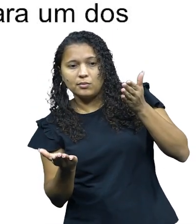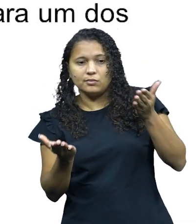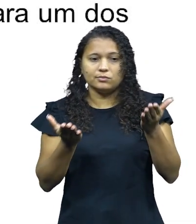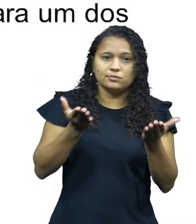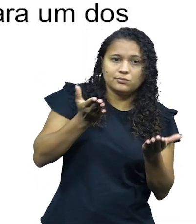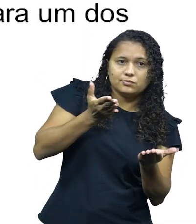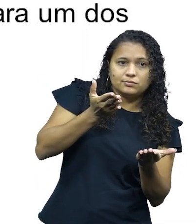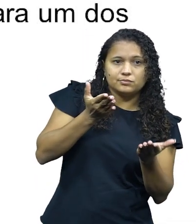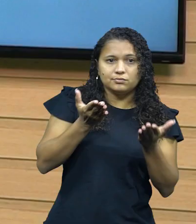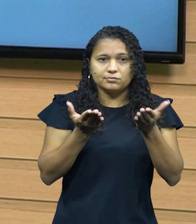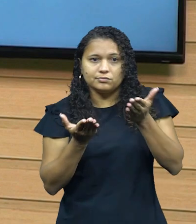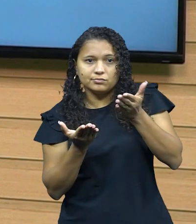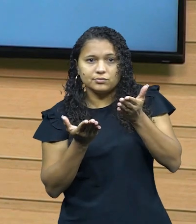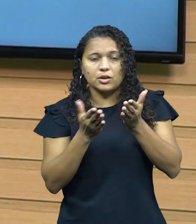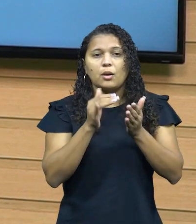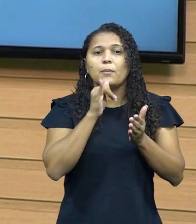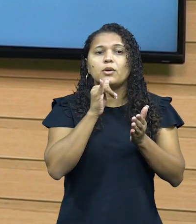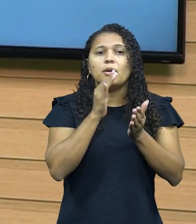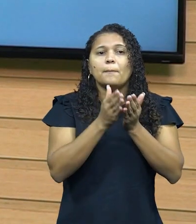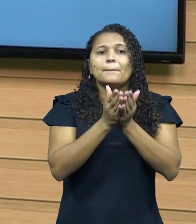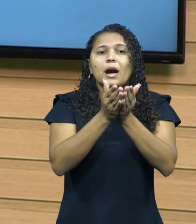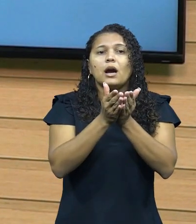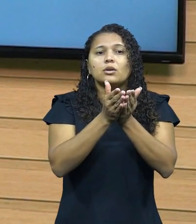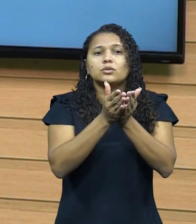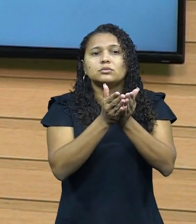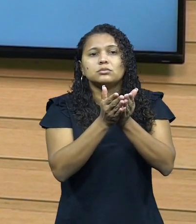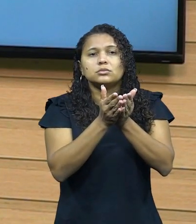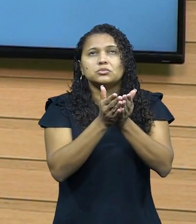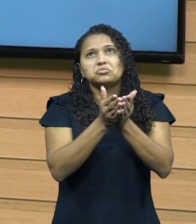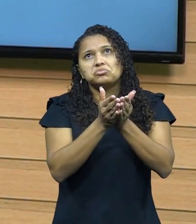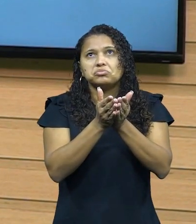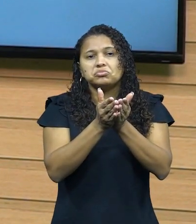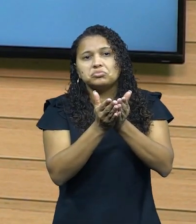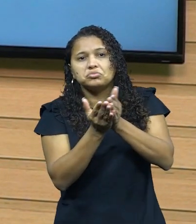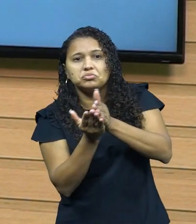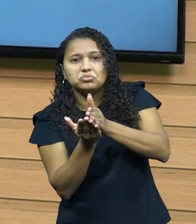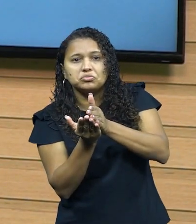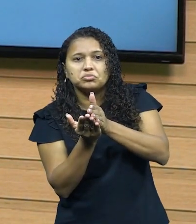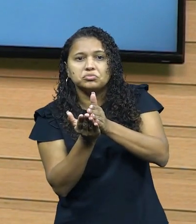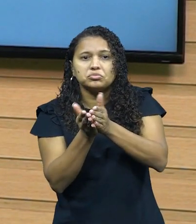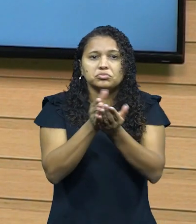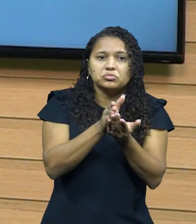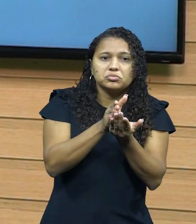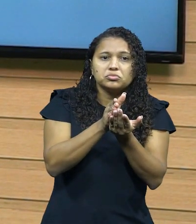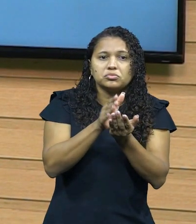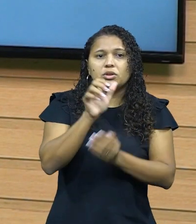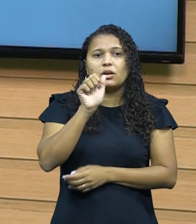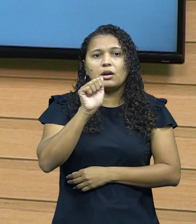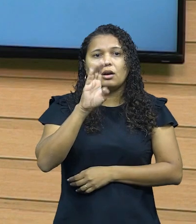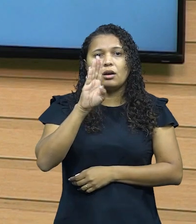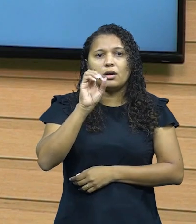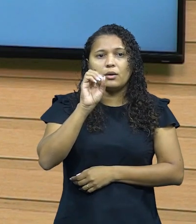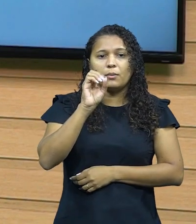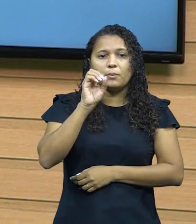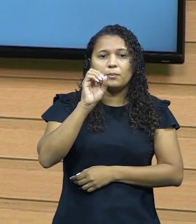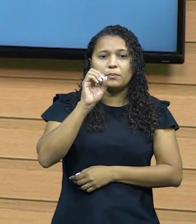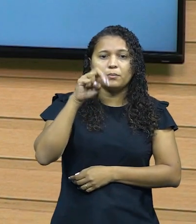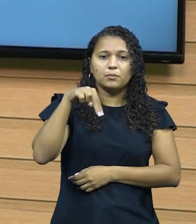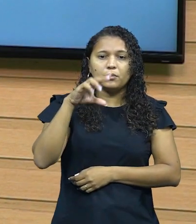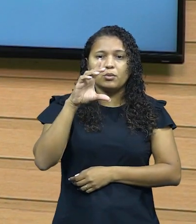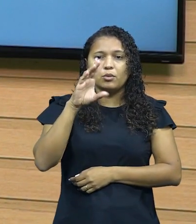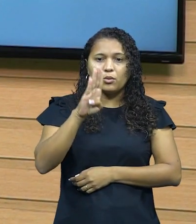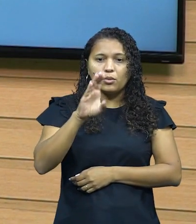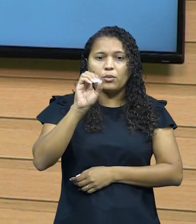dos bordos. A embarcação ela está adernada a bombordo, né? Ela está adernada a